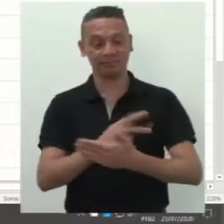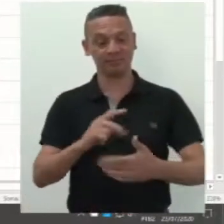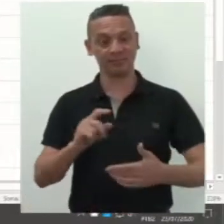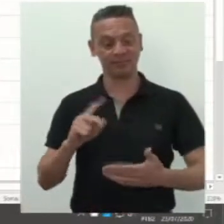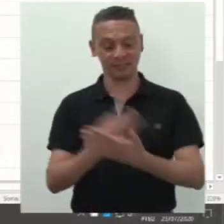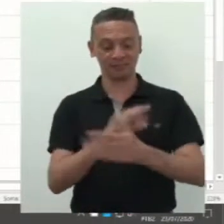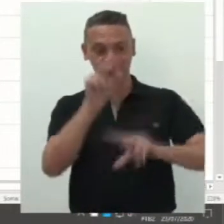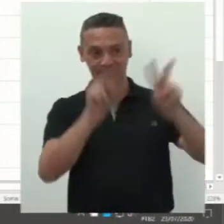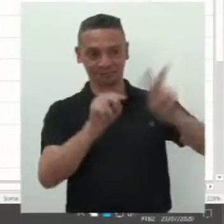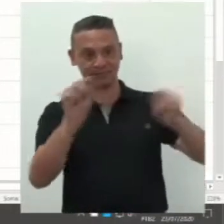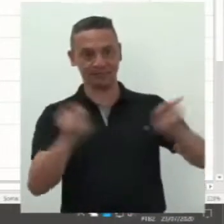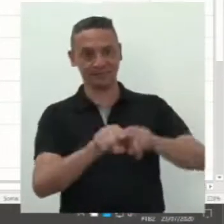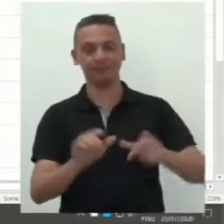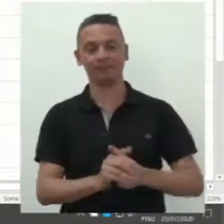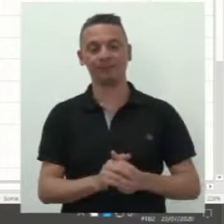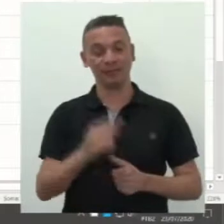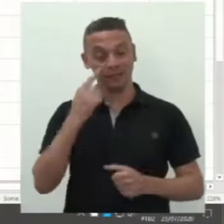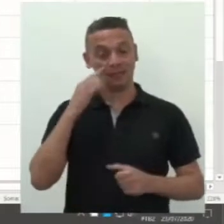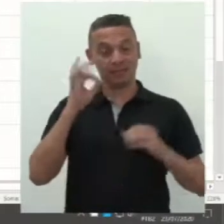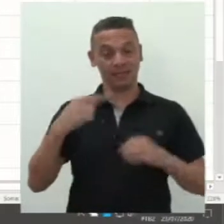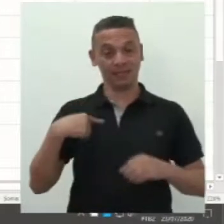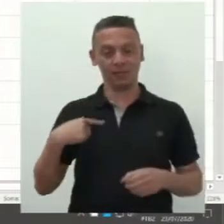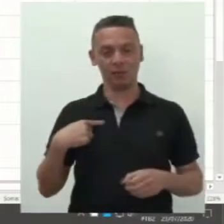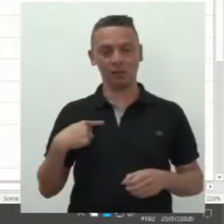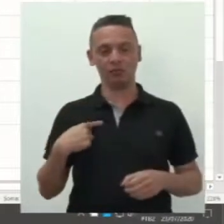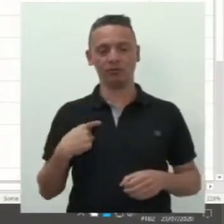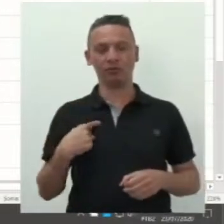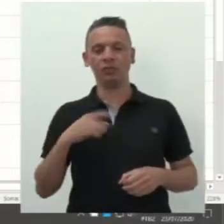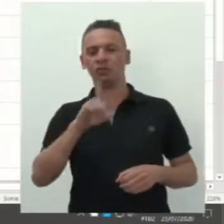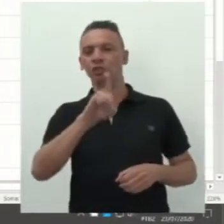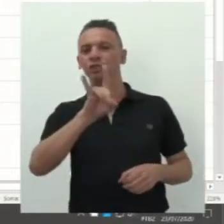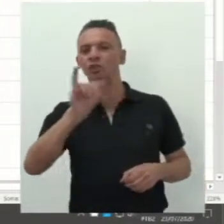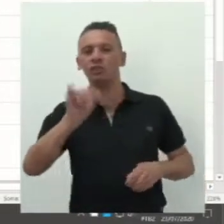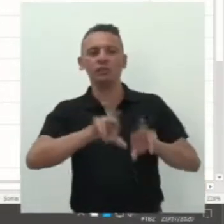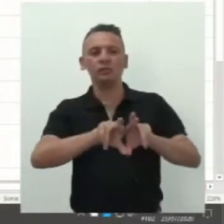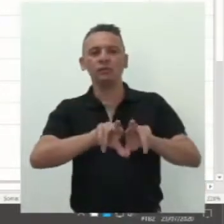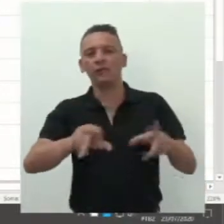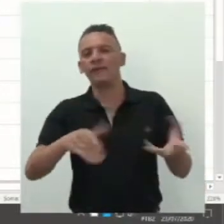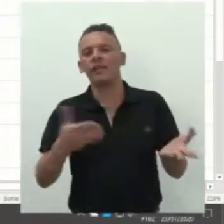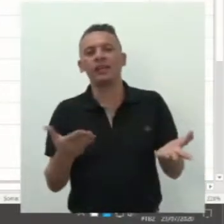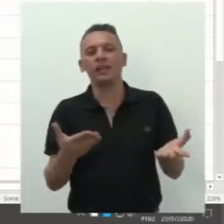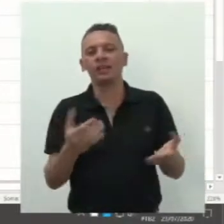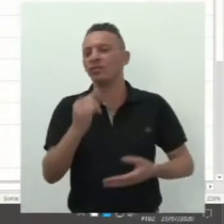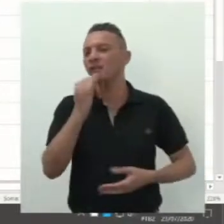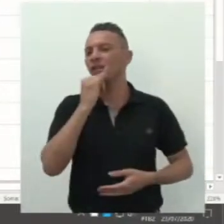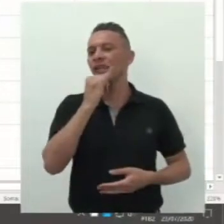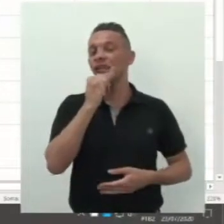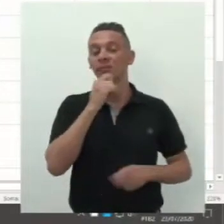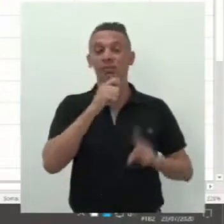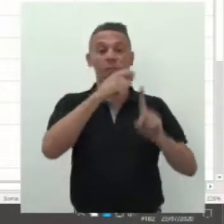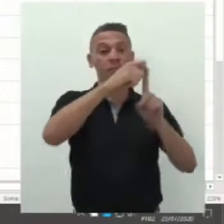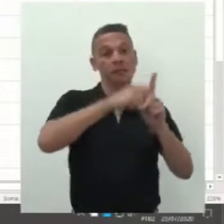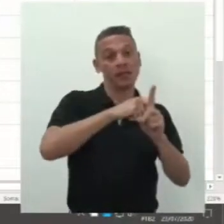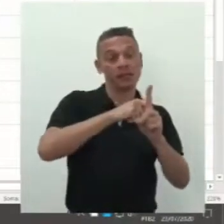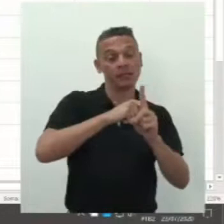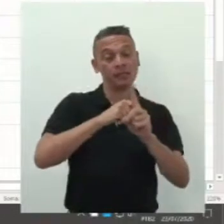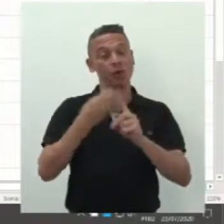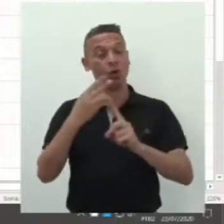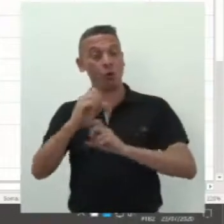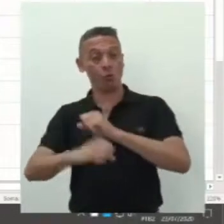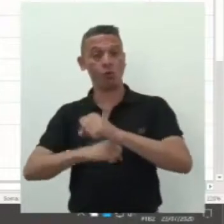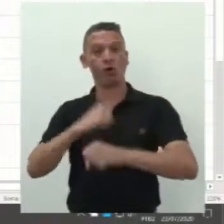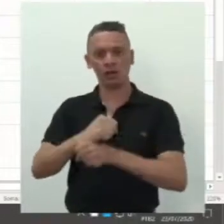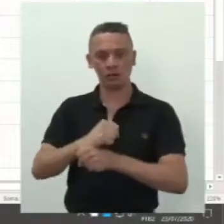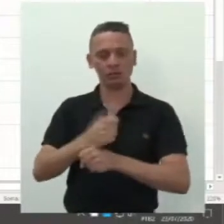Mas o fato é, então se eu estou trabalhando com algum tipo de data diferente, então, por exemplo, eu estou trabalhando só com mês e ano, eu consigo